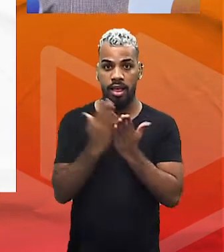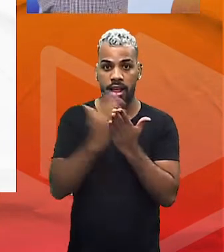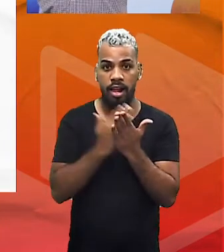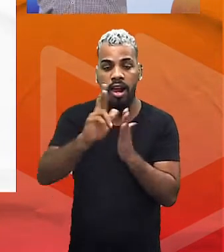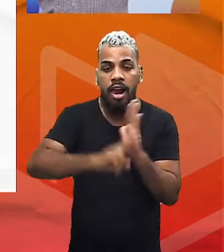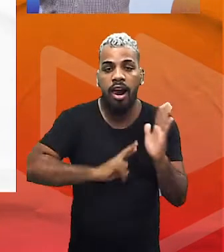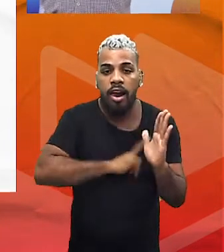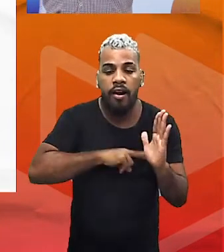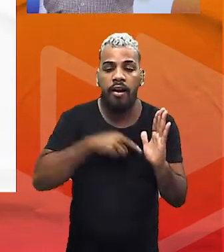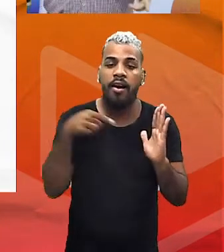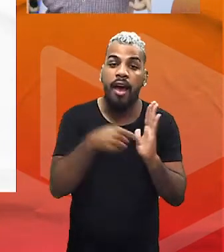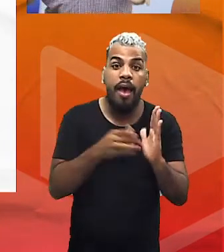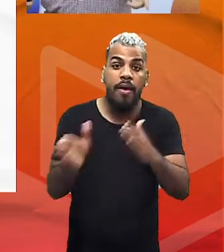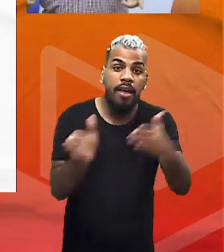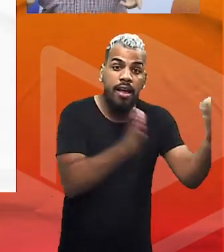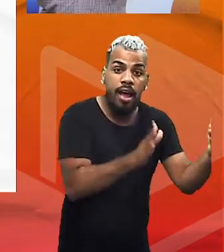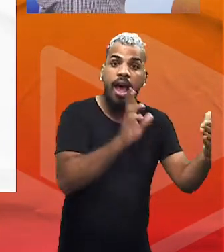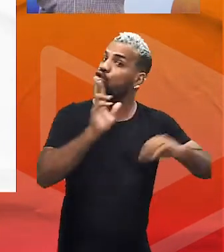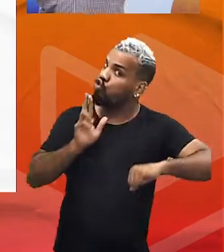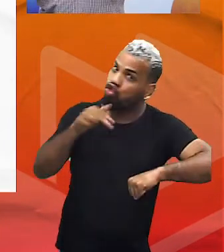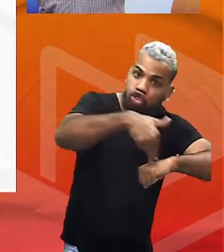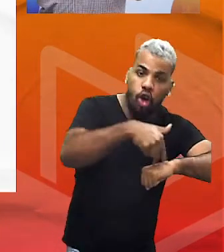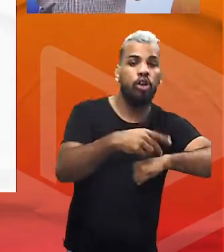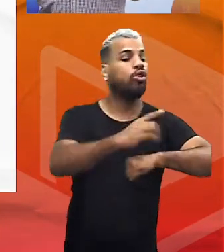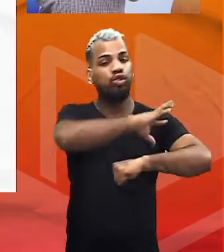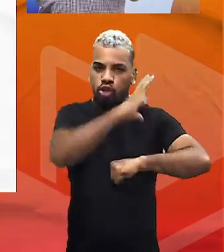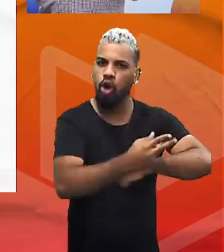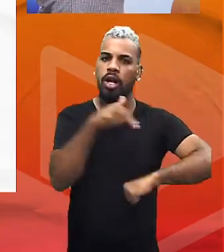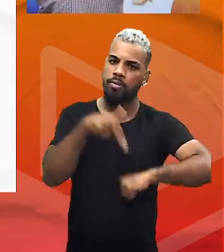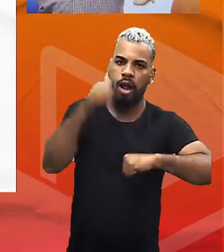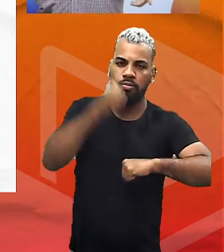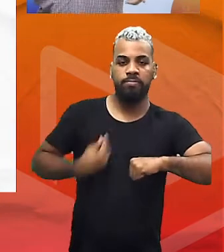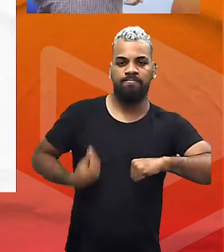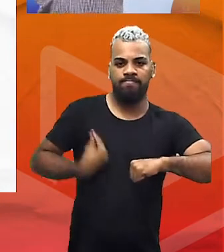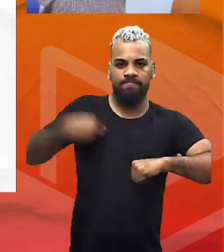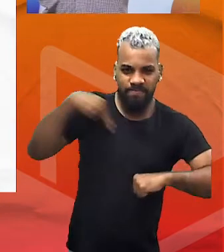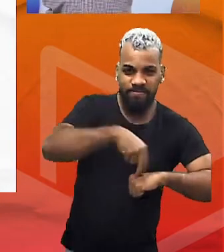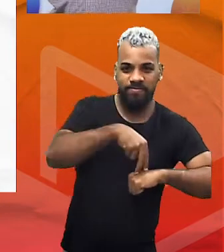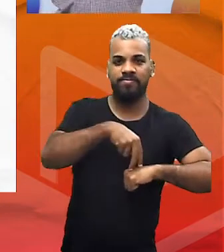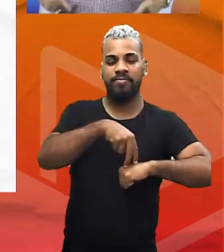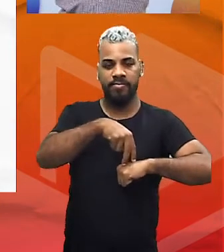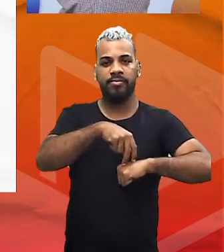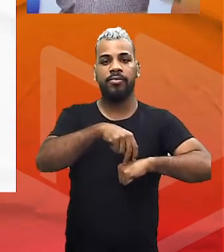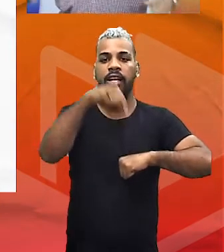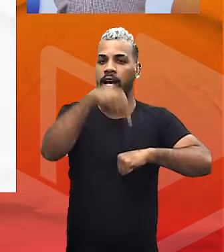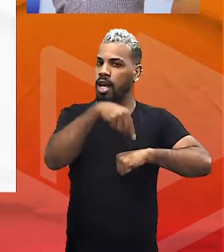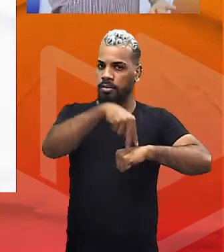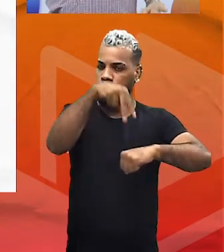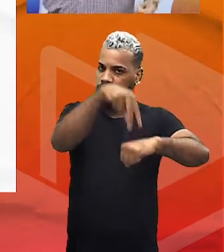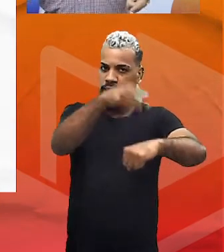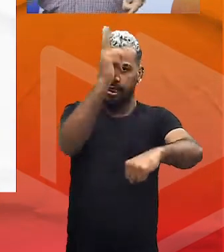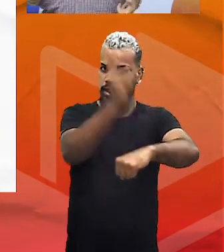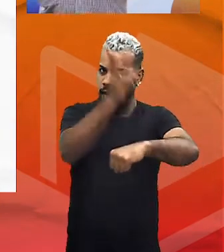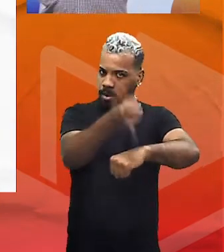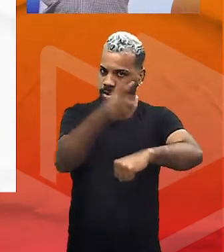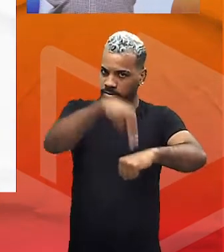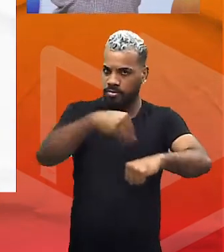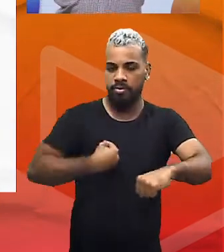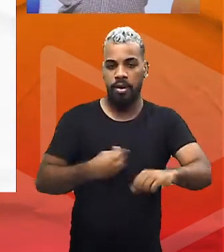são todas protagonistas, todas dominantes, todas. Dominam a cena o tempo todo.